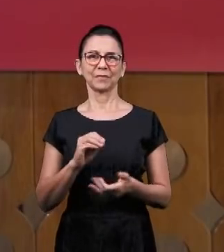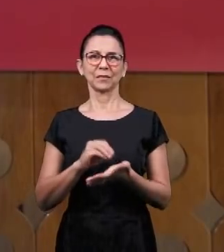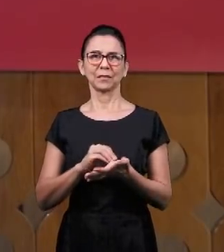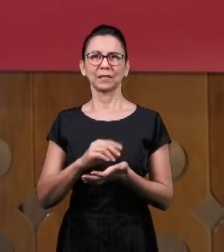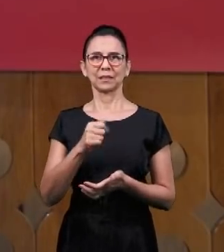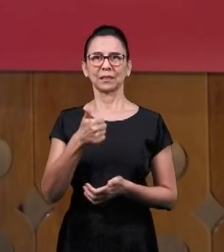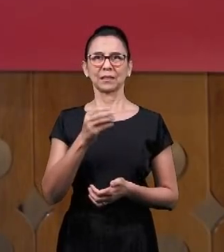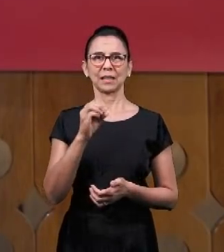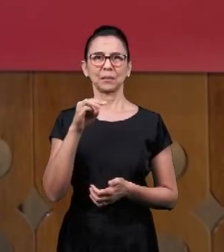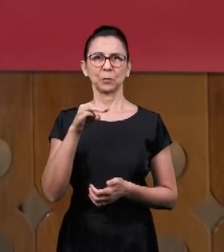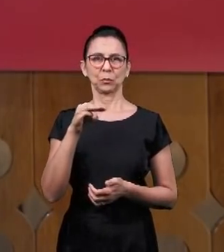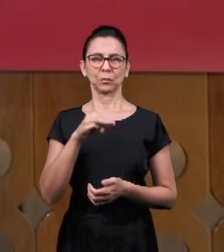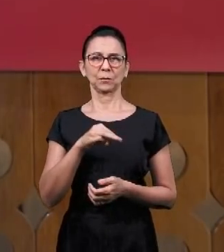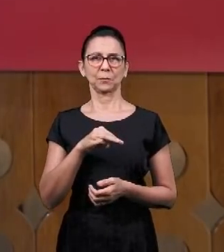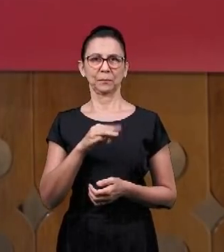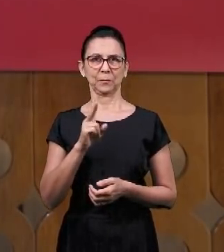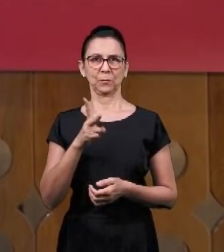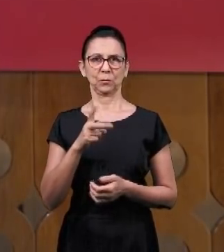Gilberto.